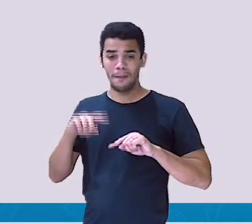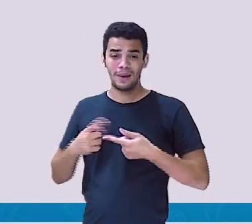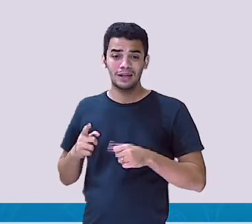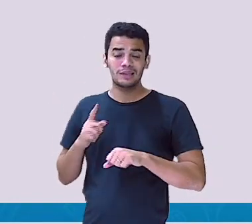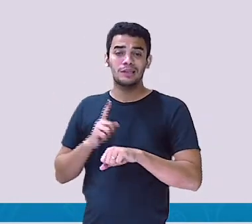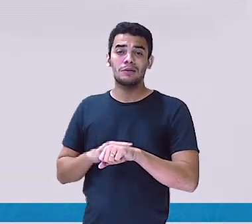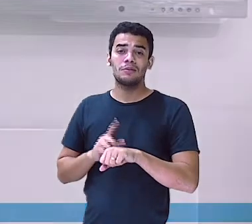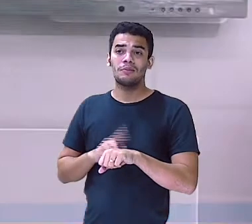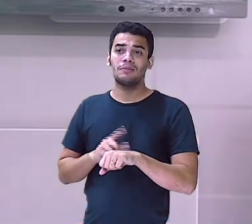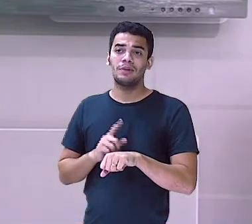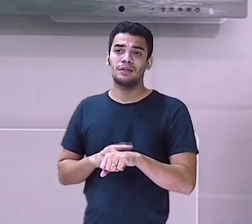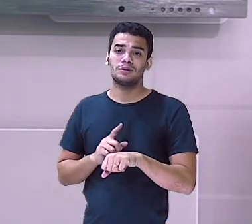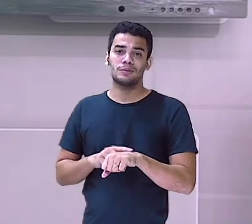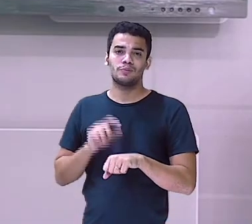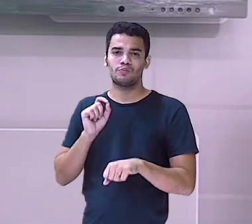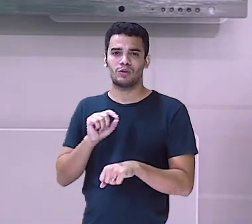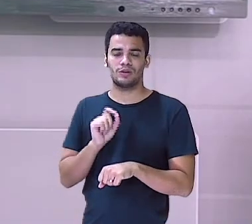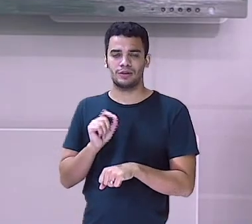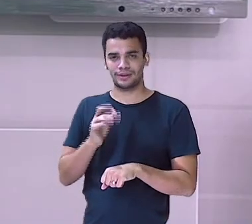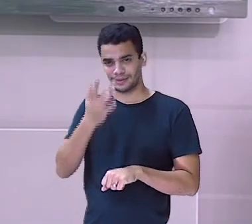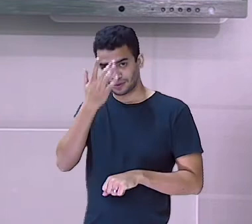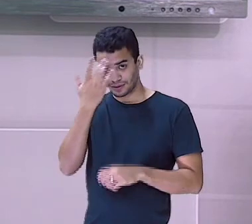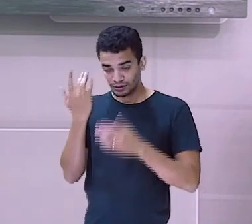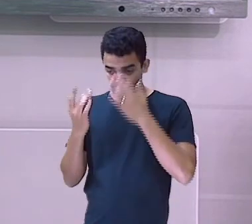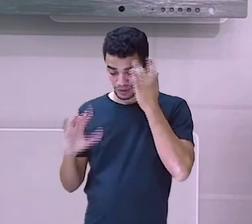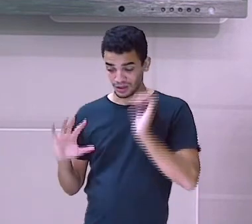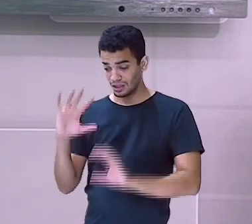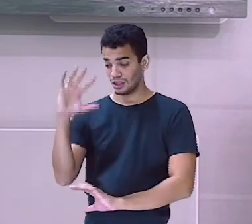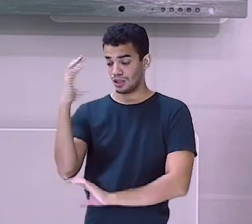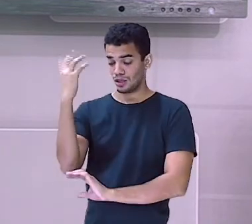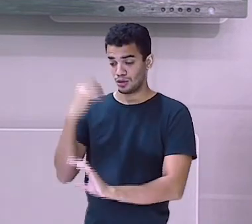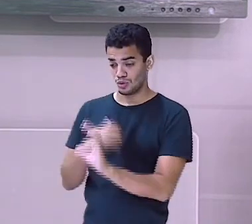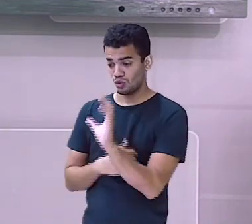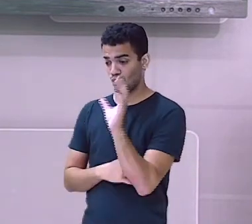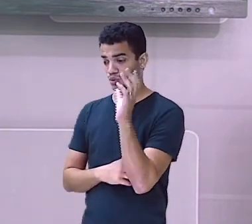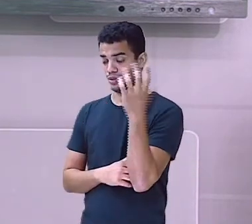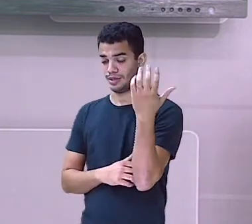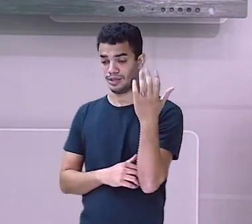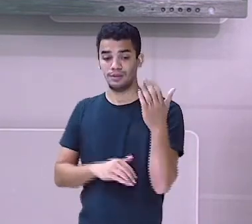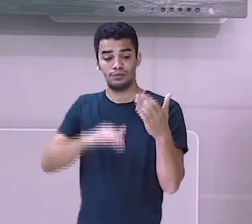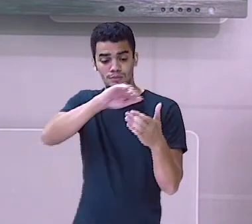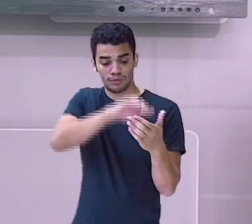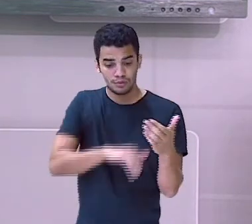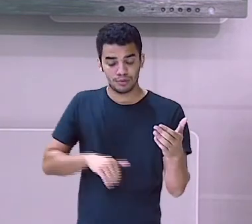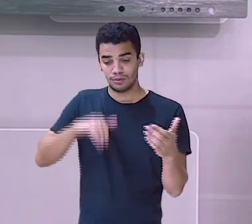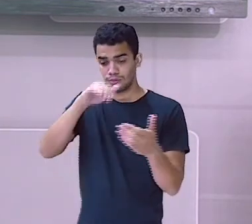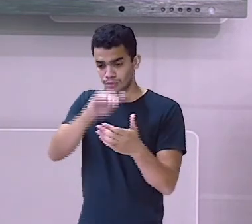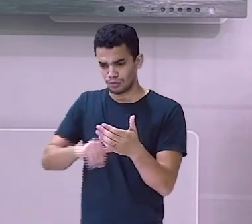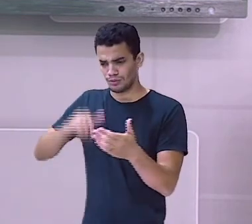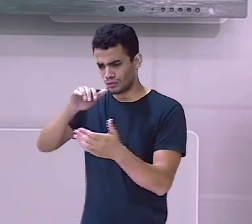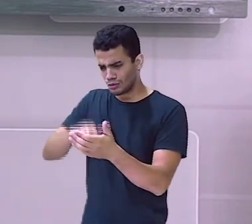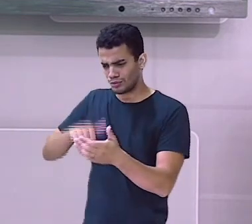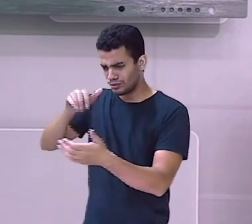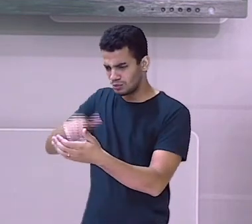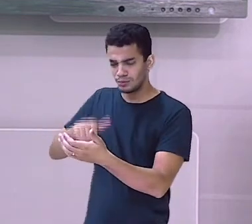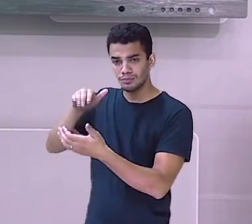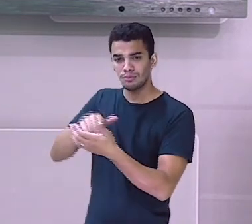demorar muitos anos para constituir um novo